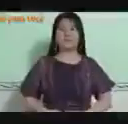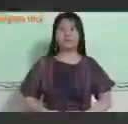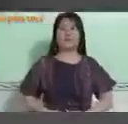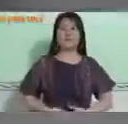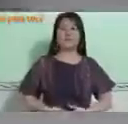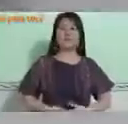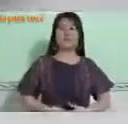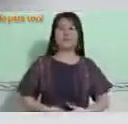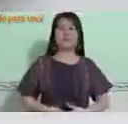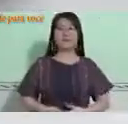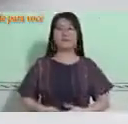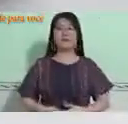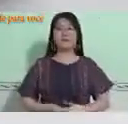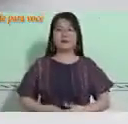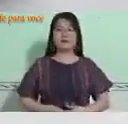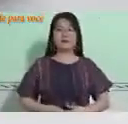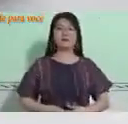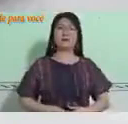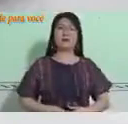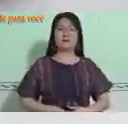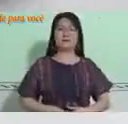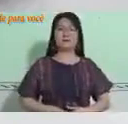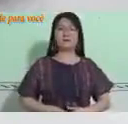Após o exame, vírgula,